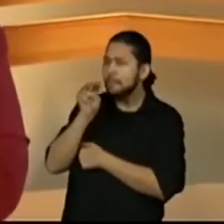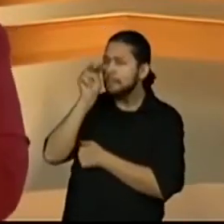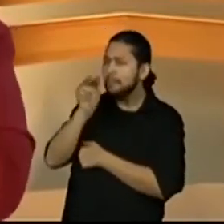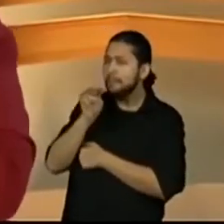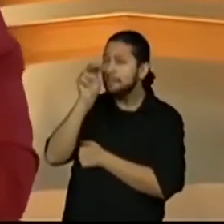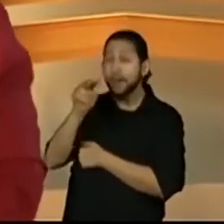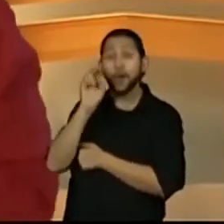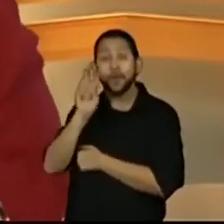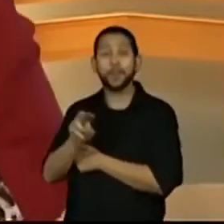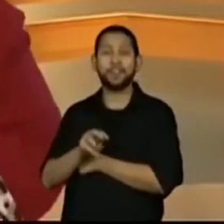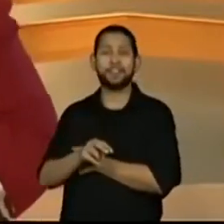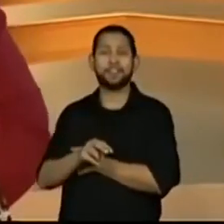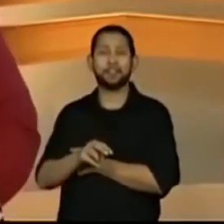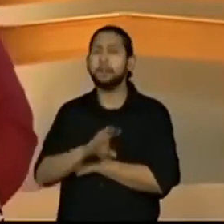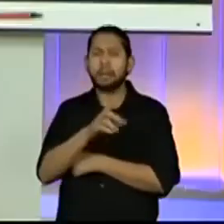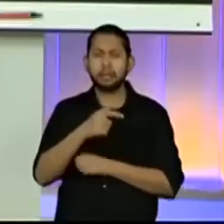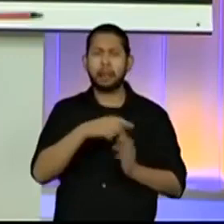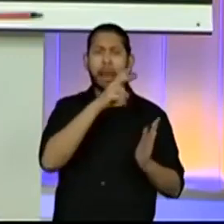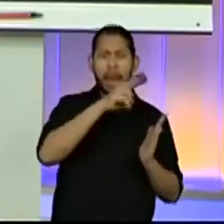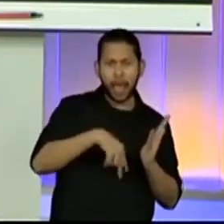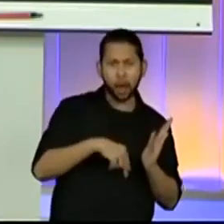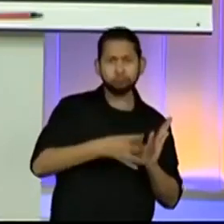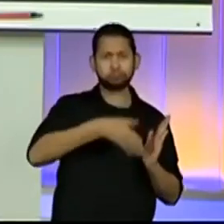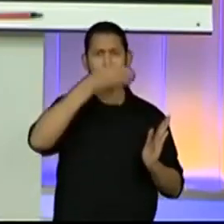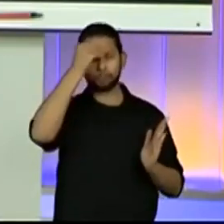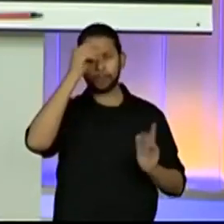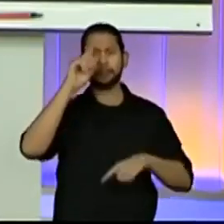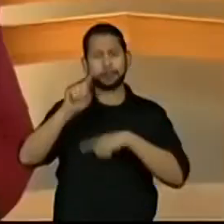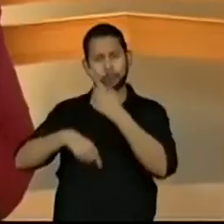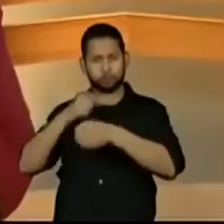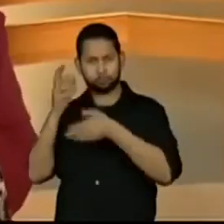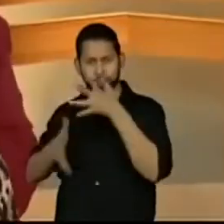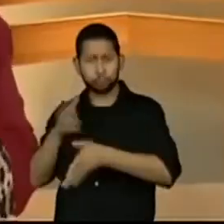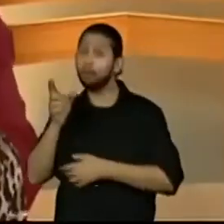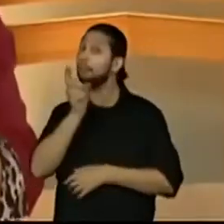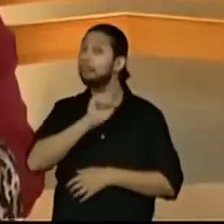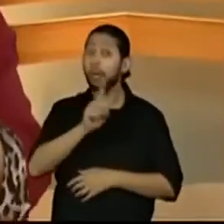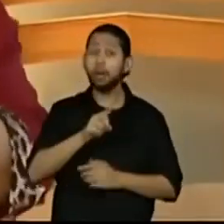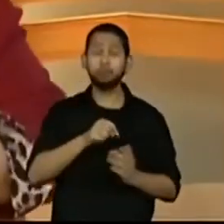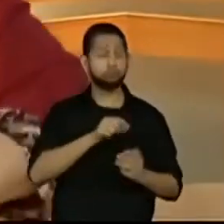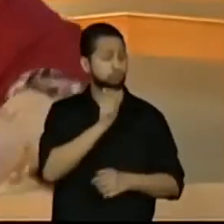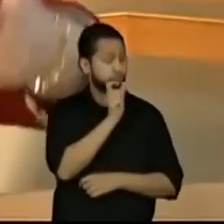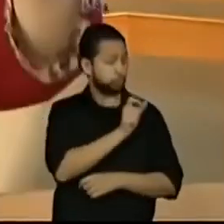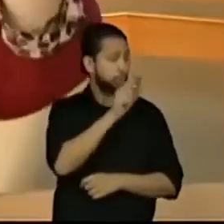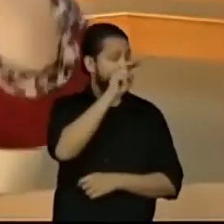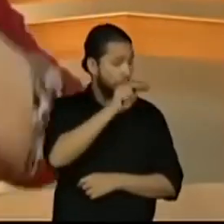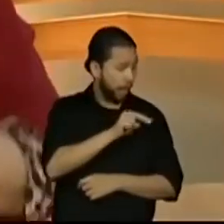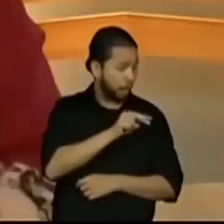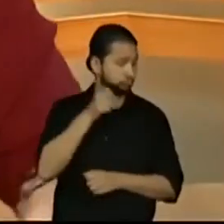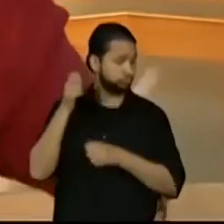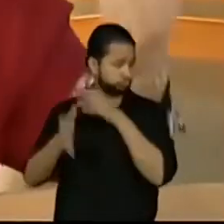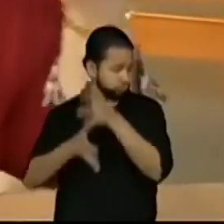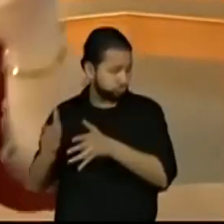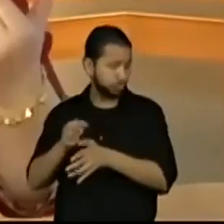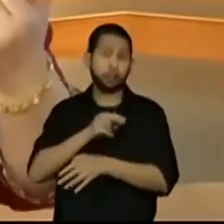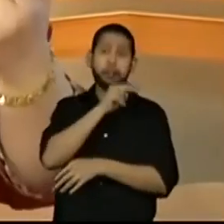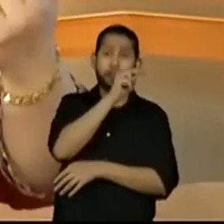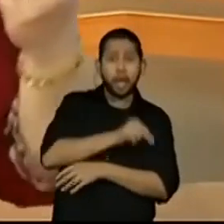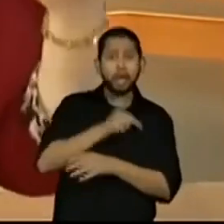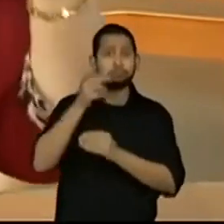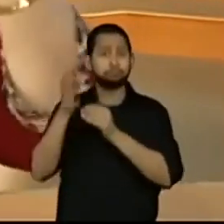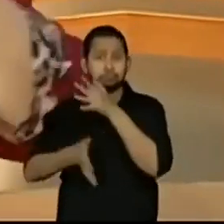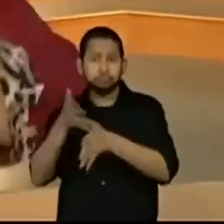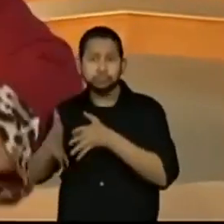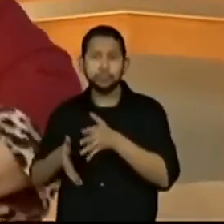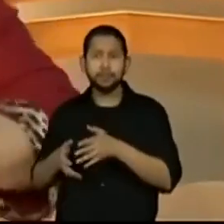outro. Quando eu ouvir o outro também lendo em voz alta, é fundamental, porque aí eu acompanho mentalmente essa